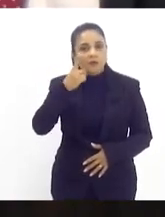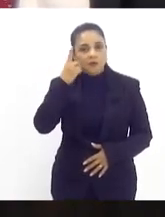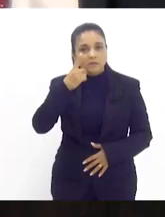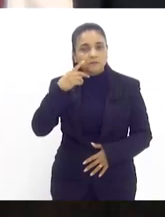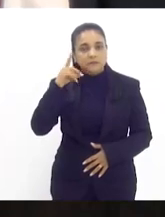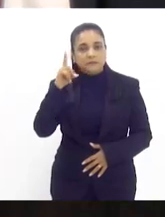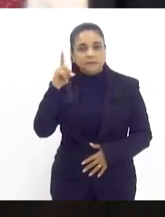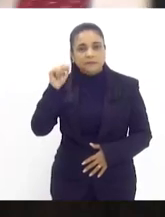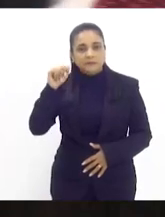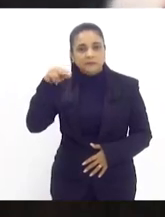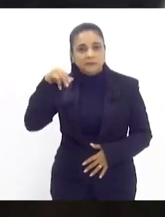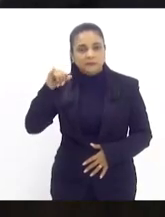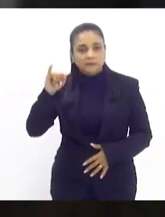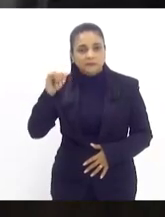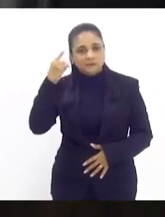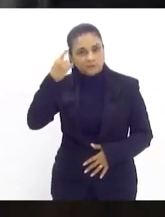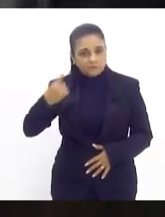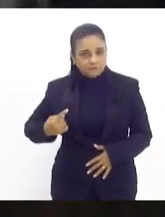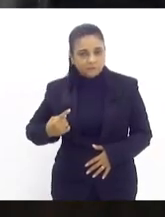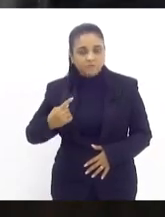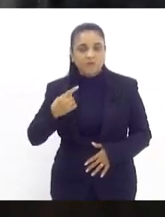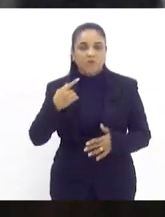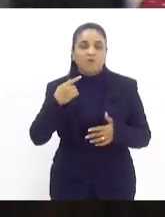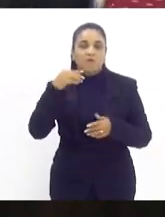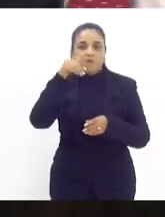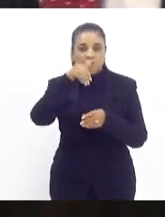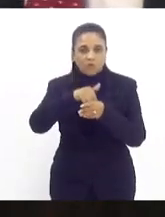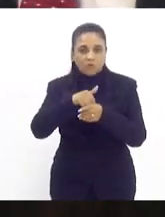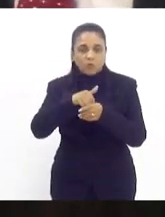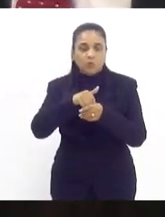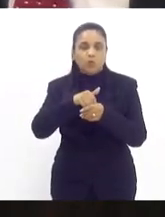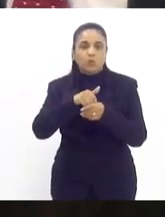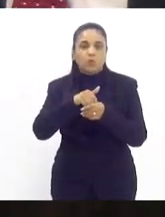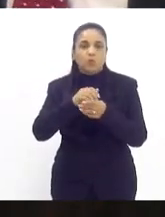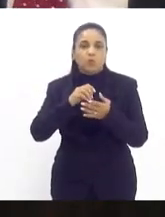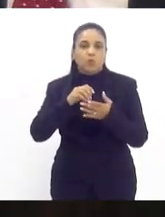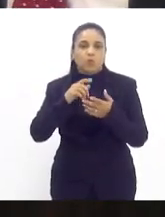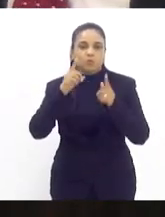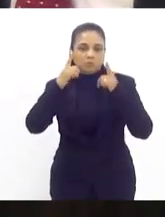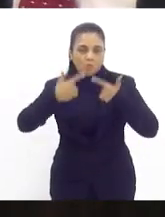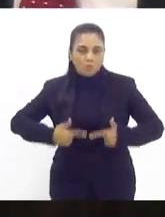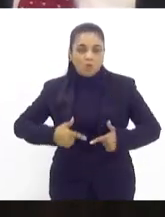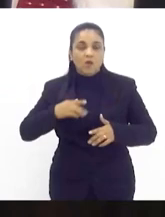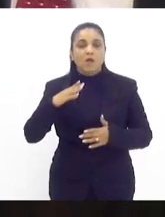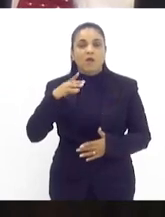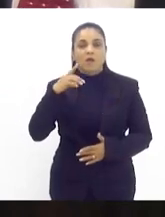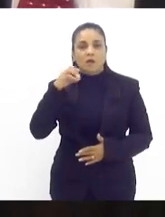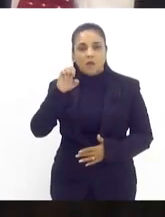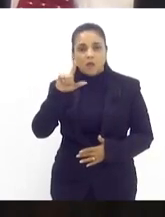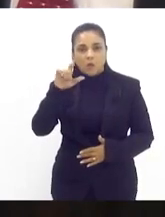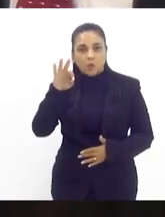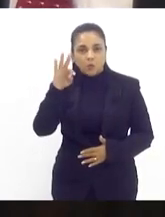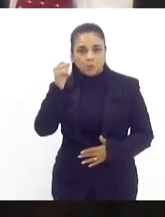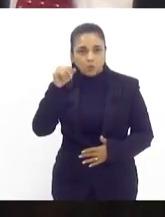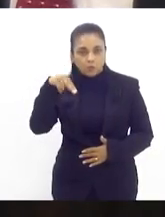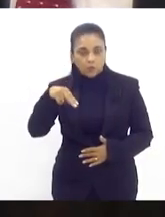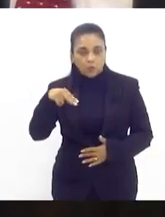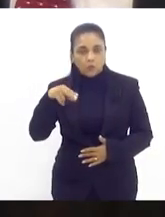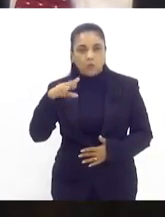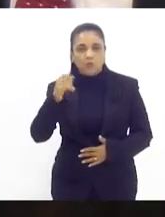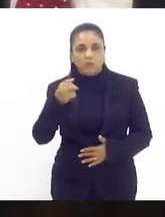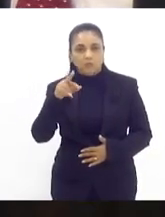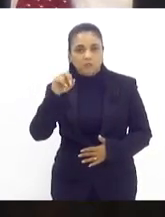Deputada Dani Balbi, votou abstenção. Deputado Elton Cristo. Deputado Fábio